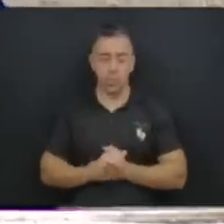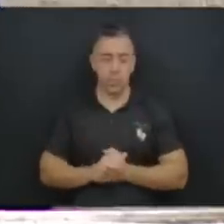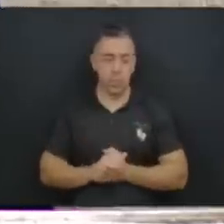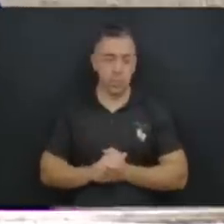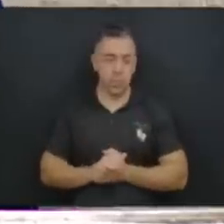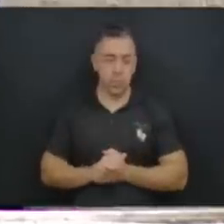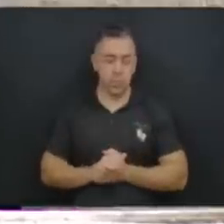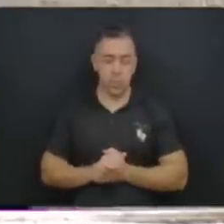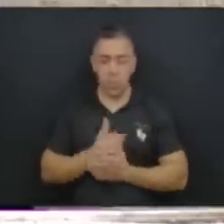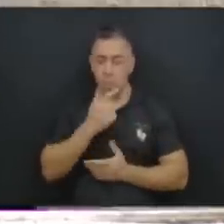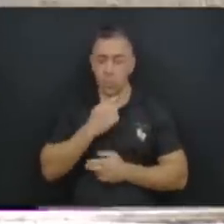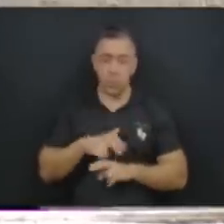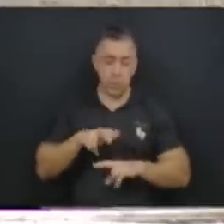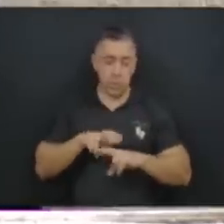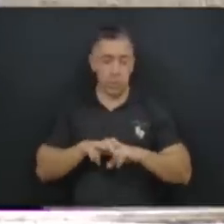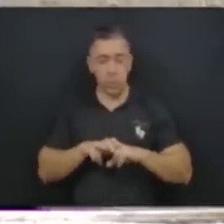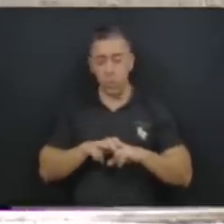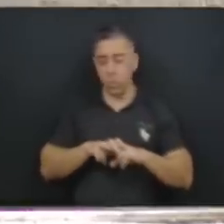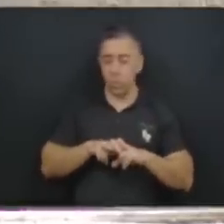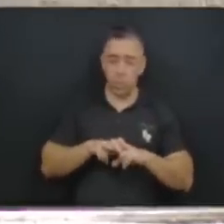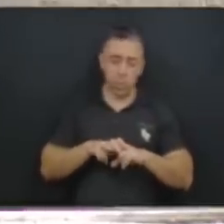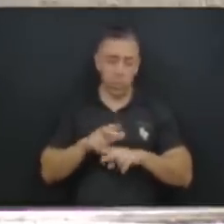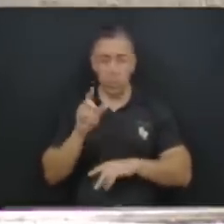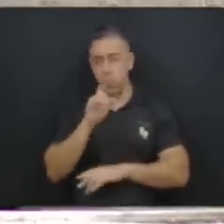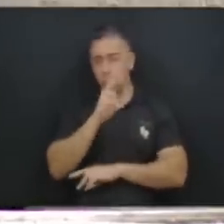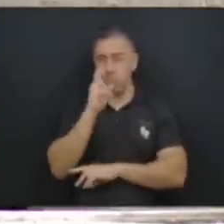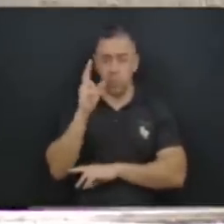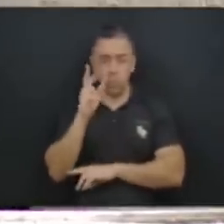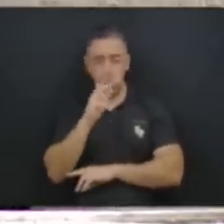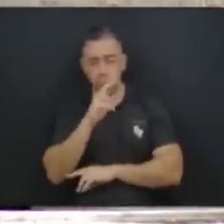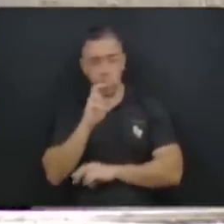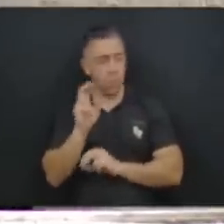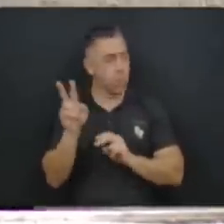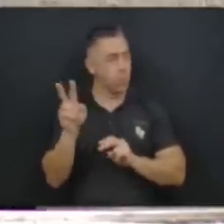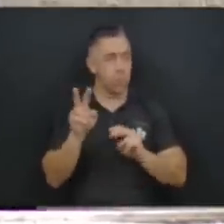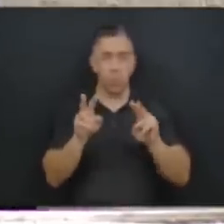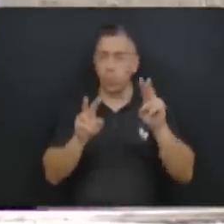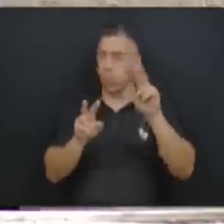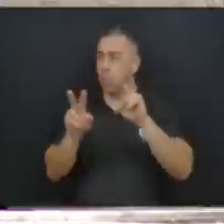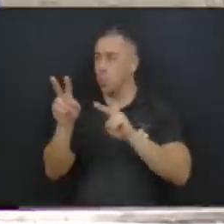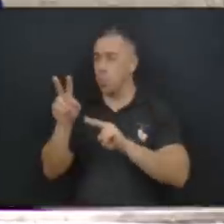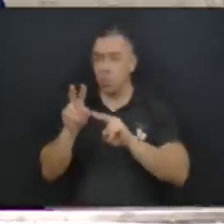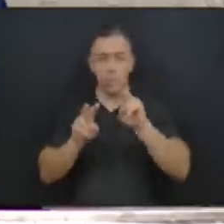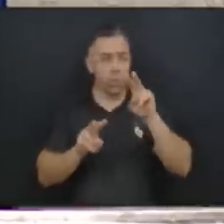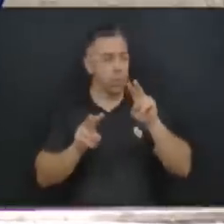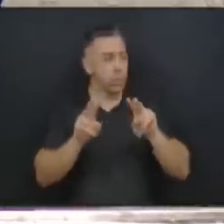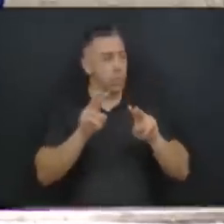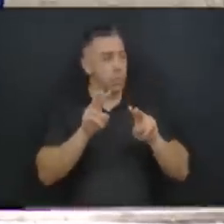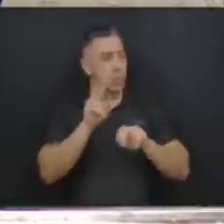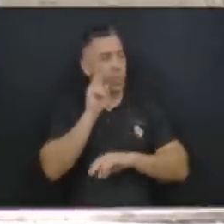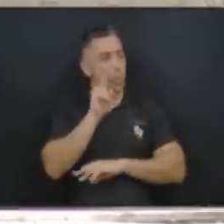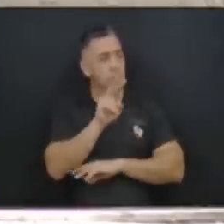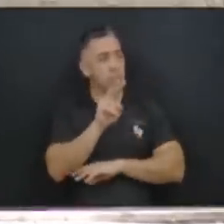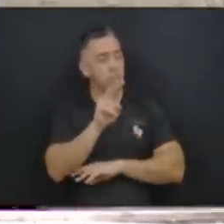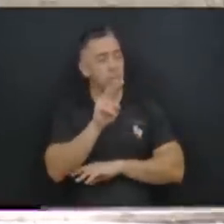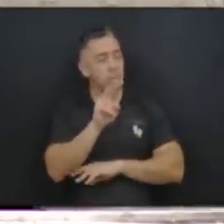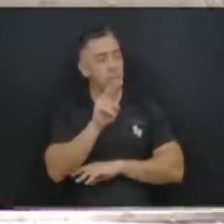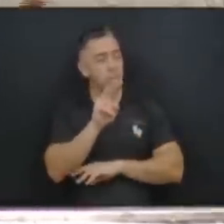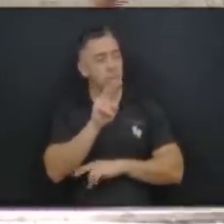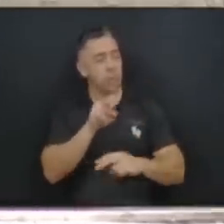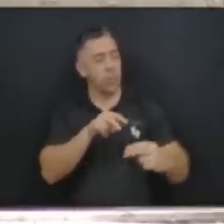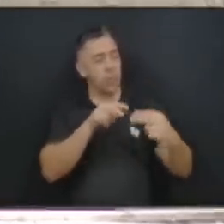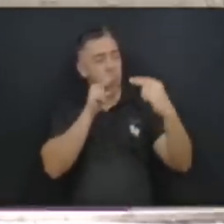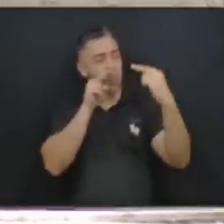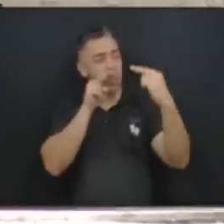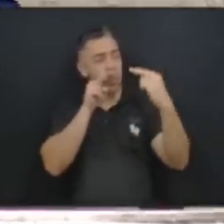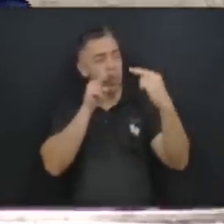reanimado cento tava blog ou para algum outro bom e ficou olhando assim por alguns segundos me